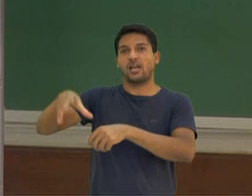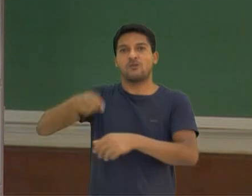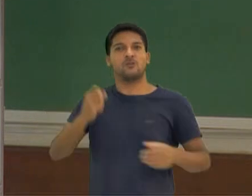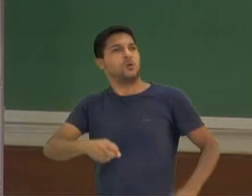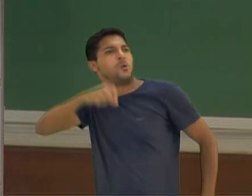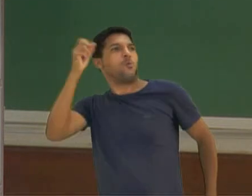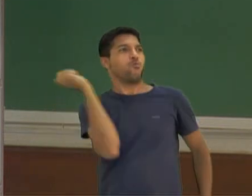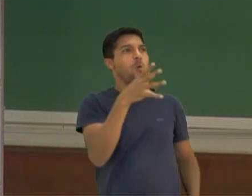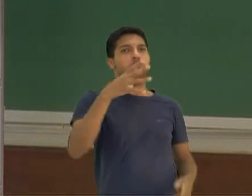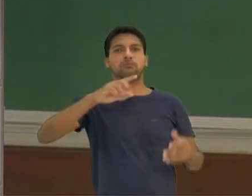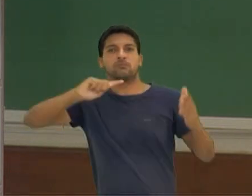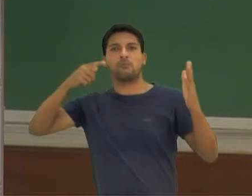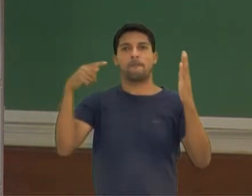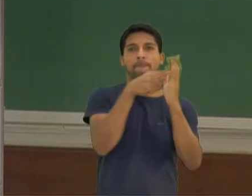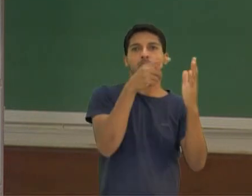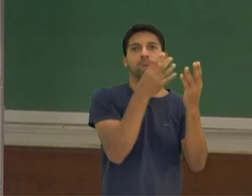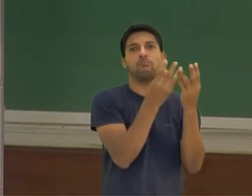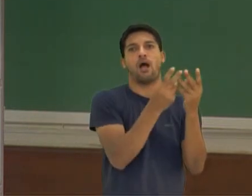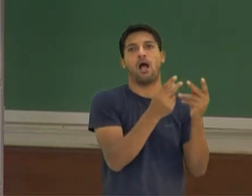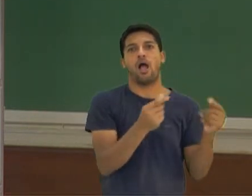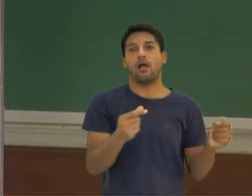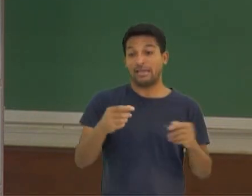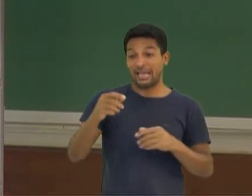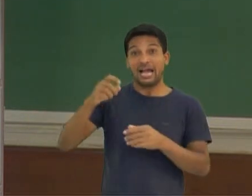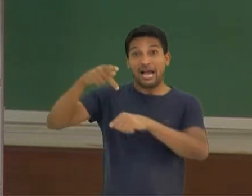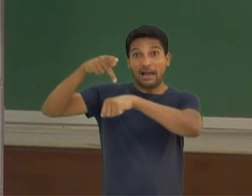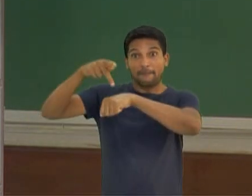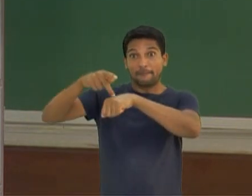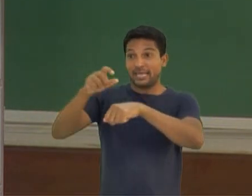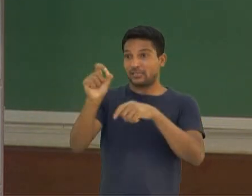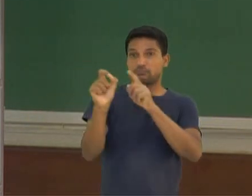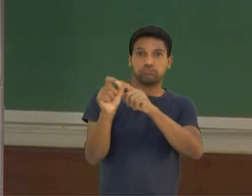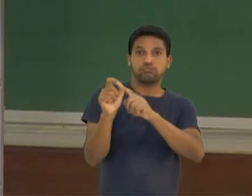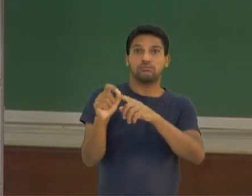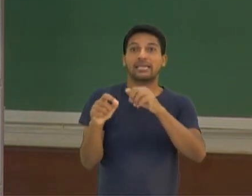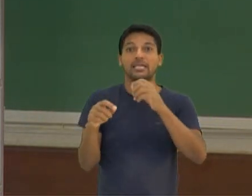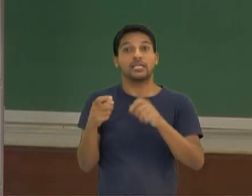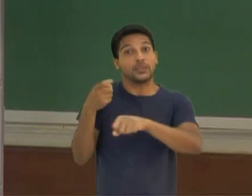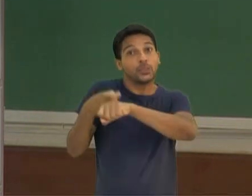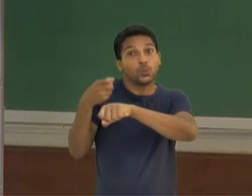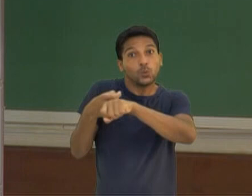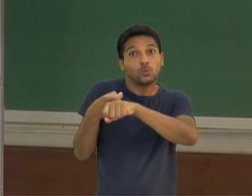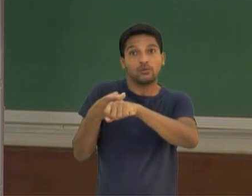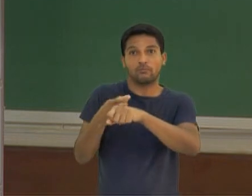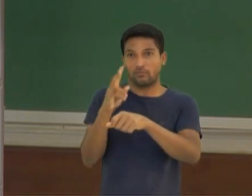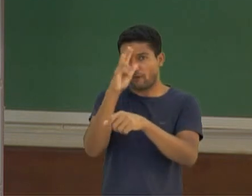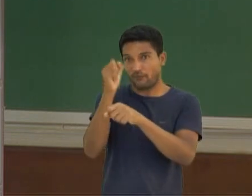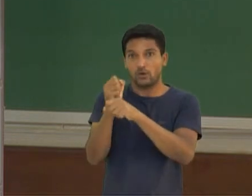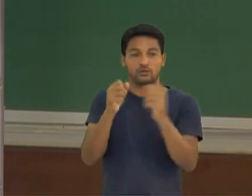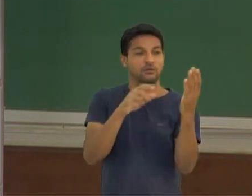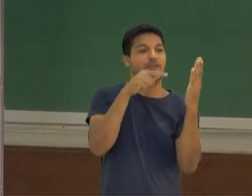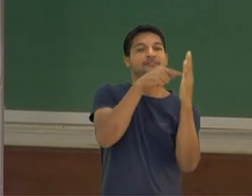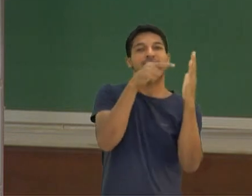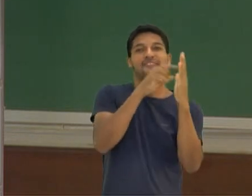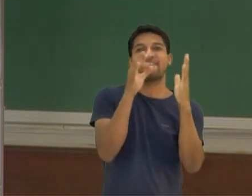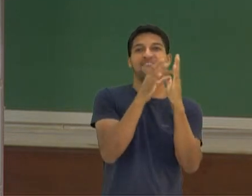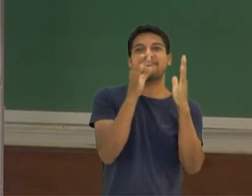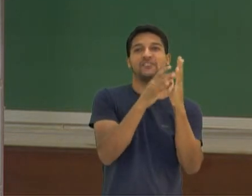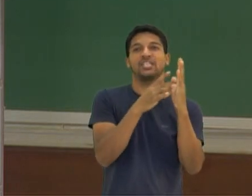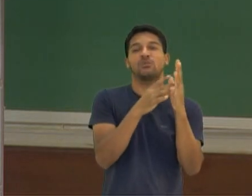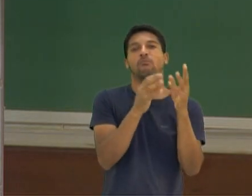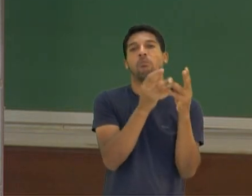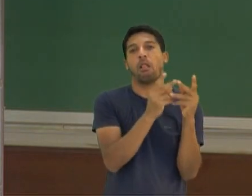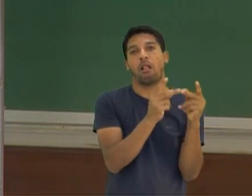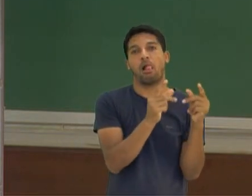seja, a pedra é mais dura, ela tem mais capacidade de resistência do que o vidro. Tranquilo? Show